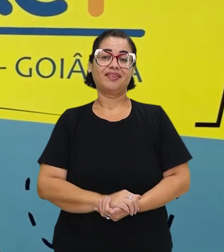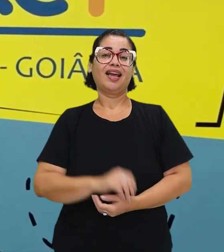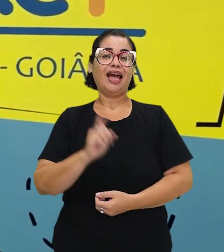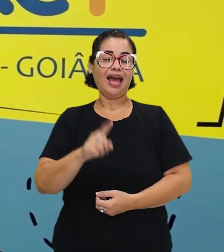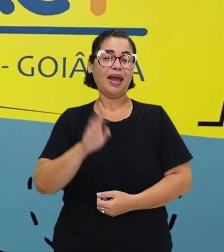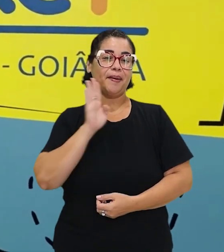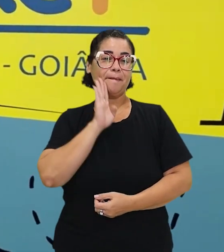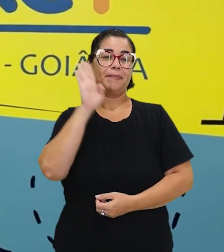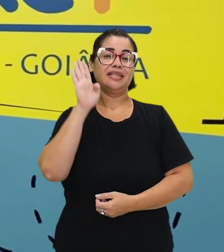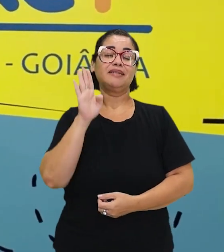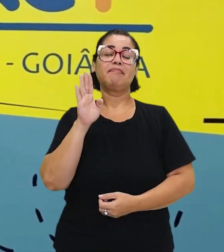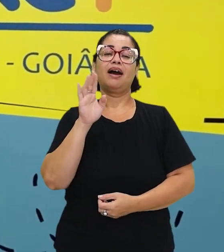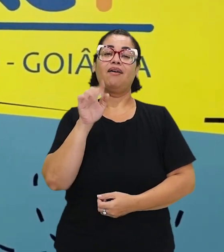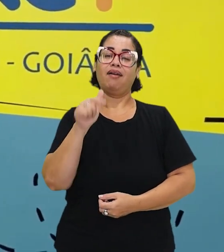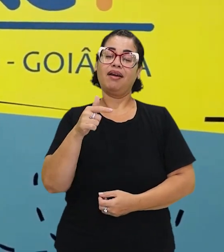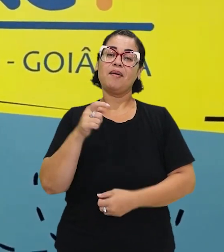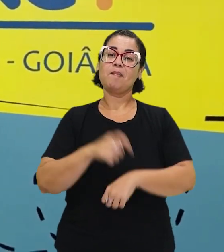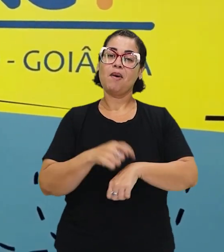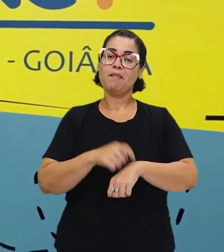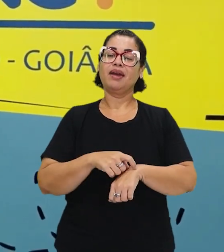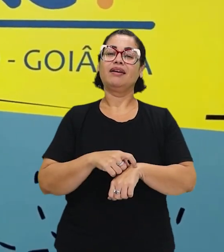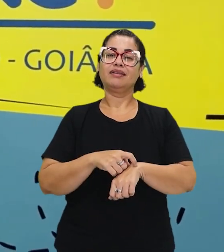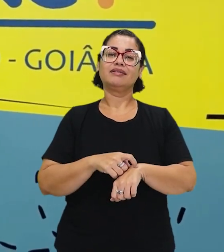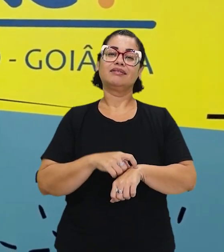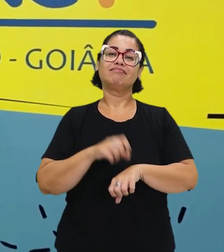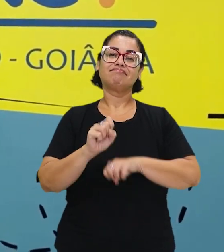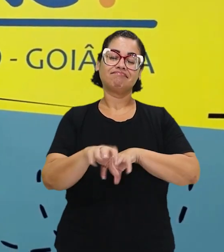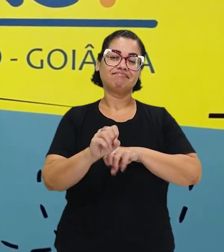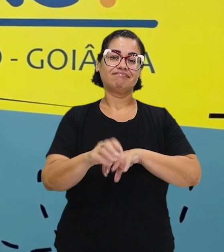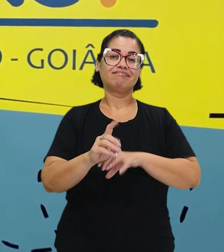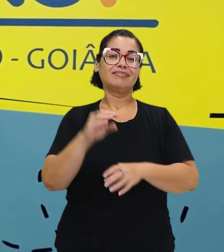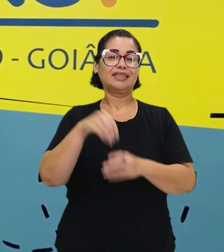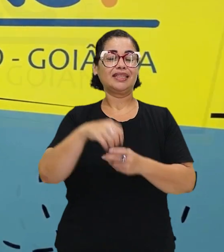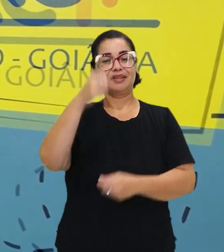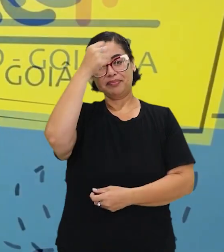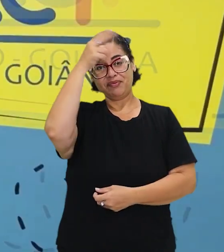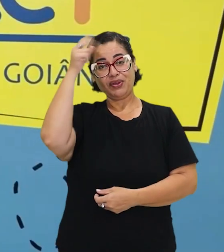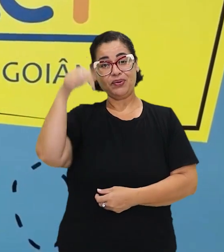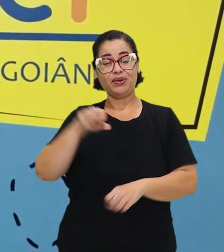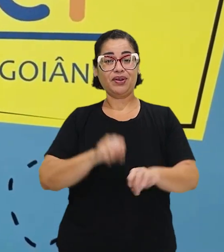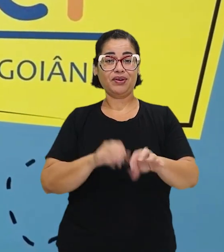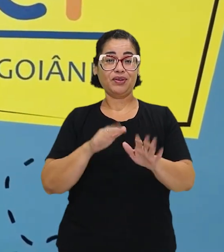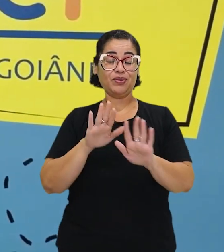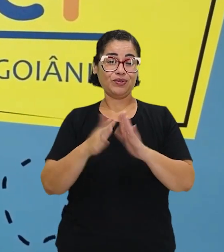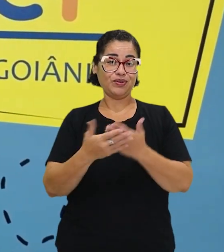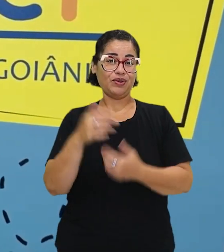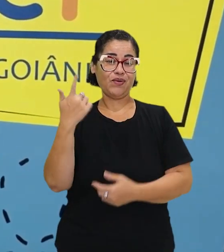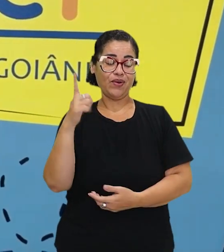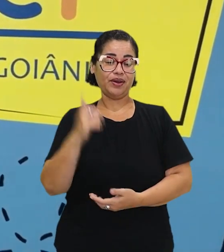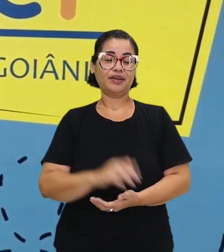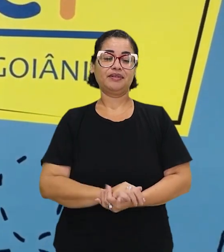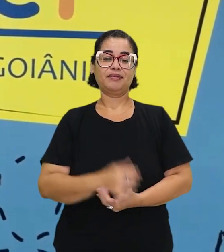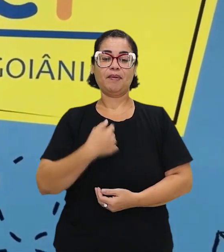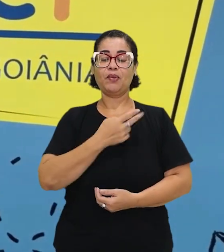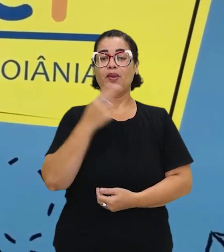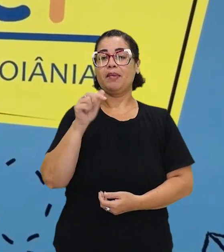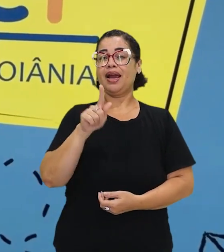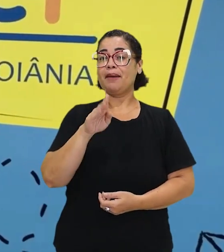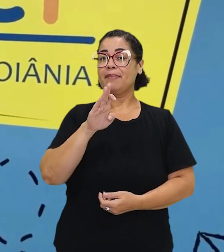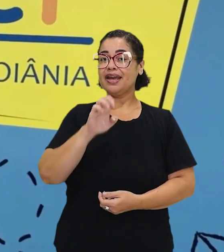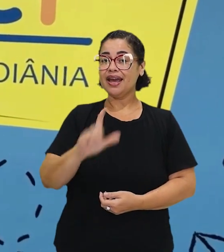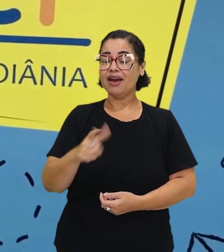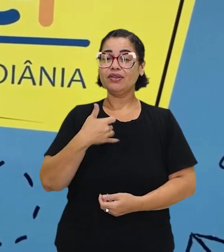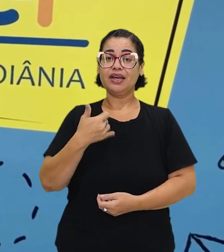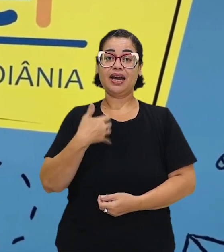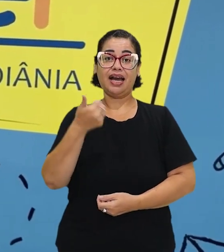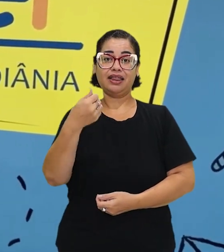etapa primordial dessas implementações na rede municipal de Goiânia. Meu nome é Gabriel Diniz, eu tenho 14 anos,